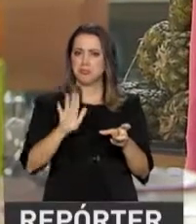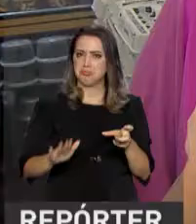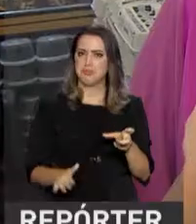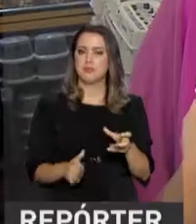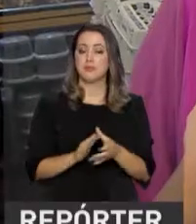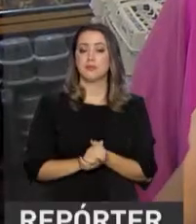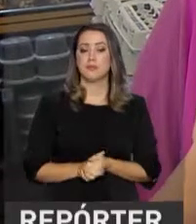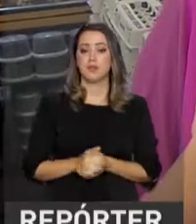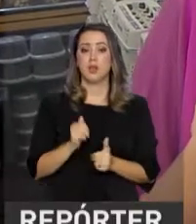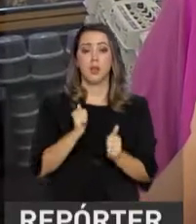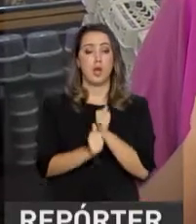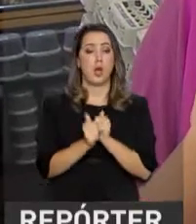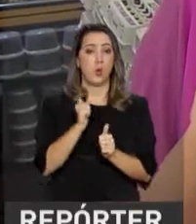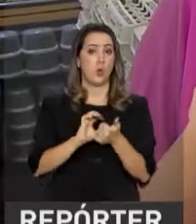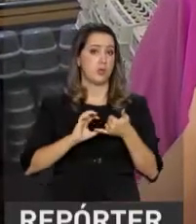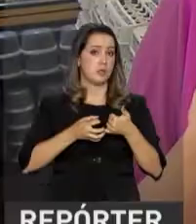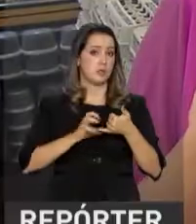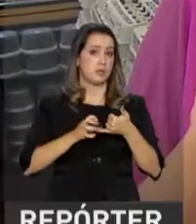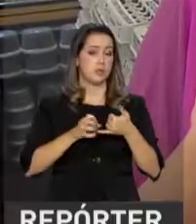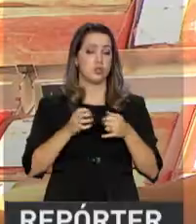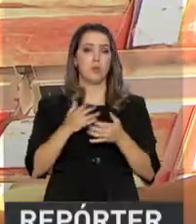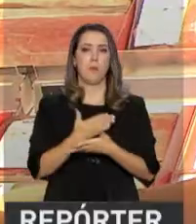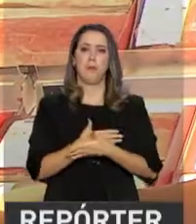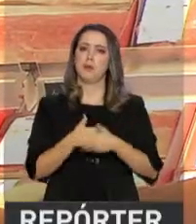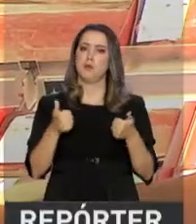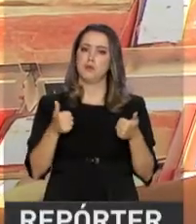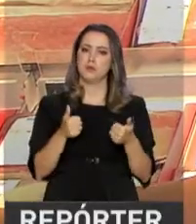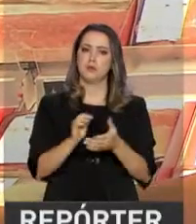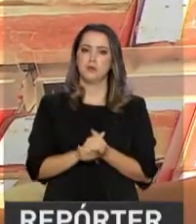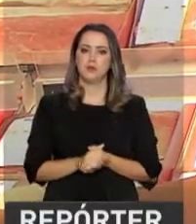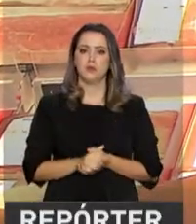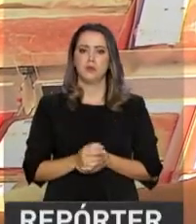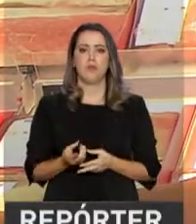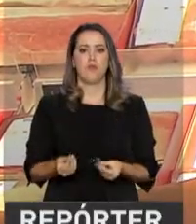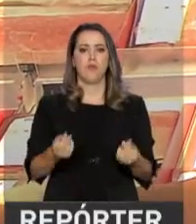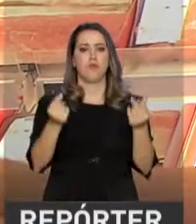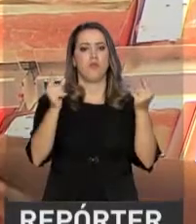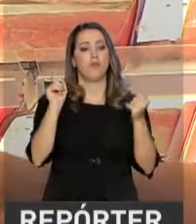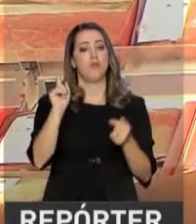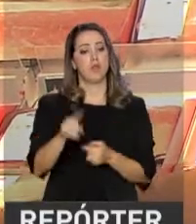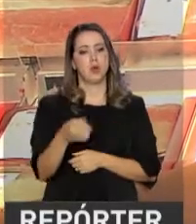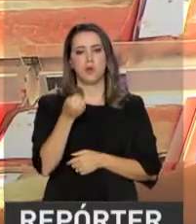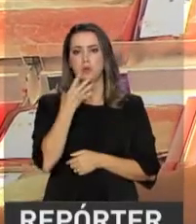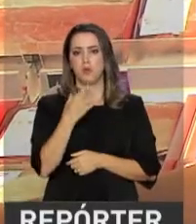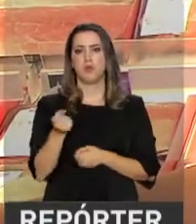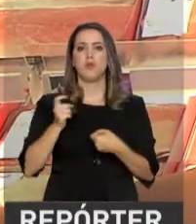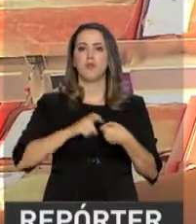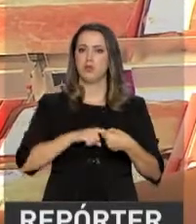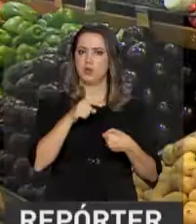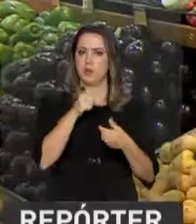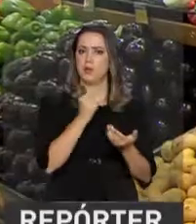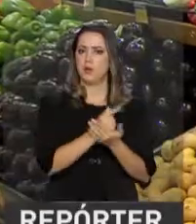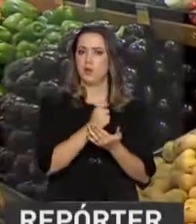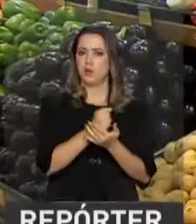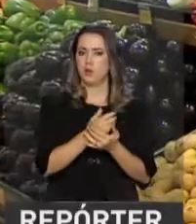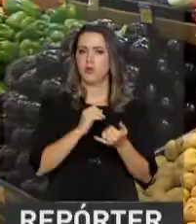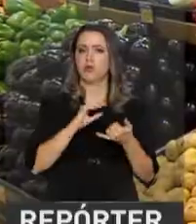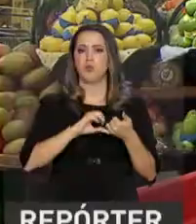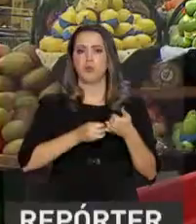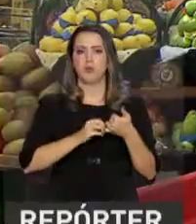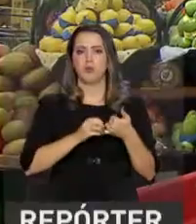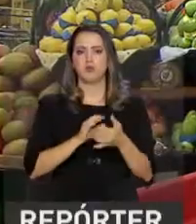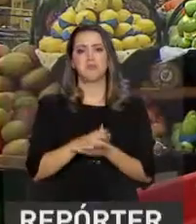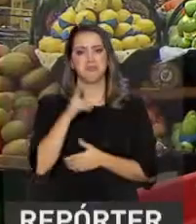baratos. Arroz, feijão melhorou. Um preço ótimo, né? Eu vou voltar para pegar o feijão. Teve